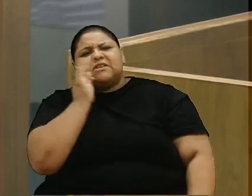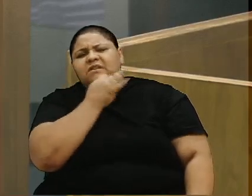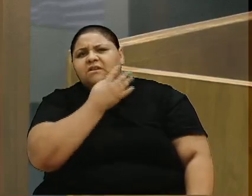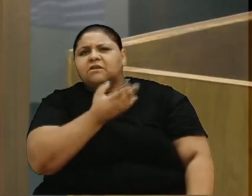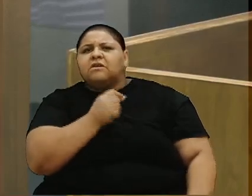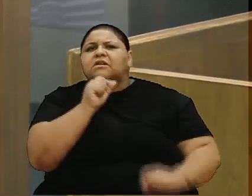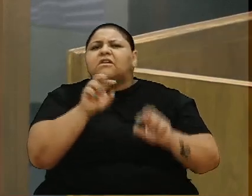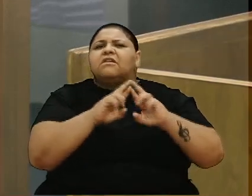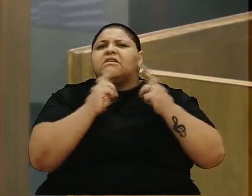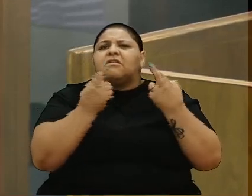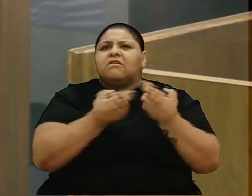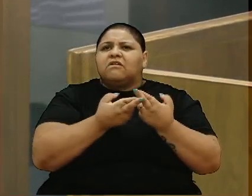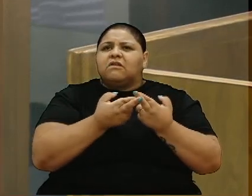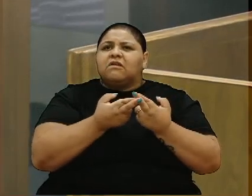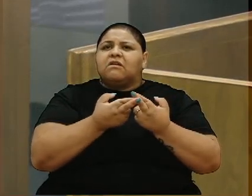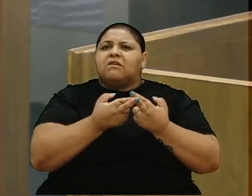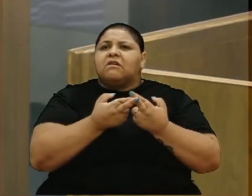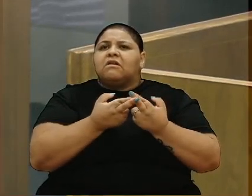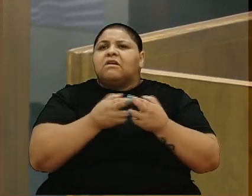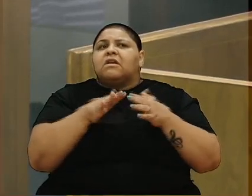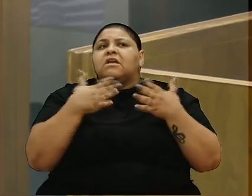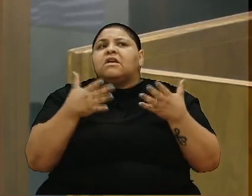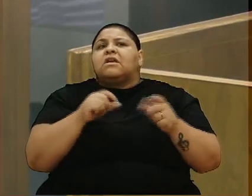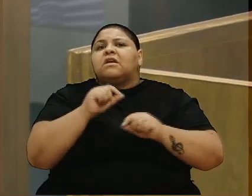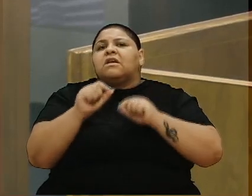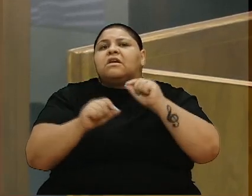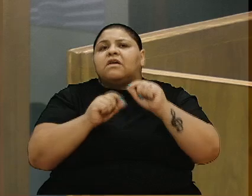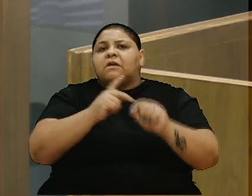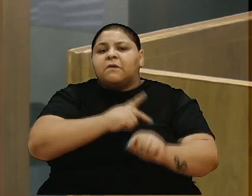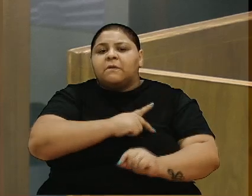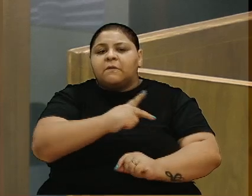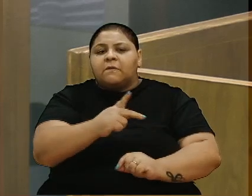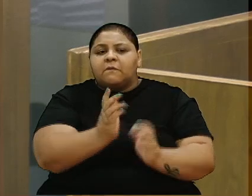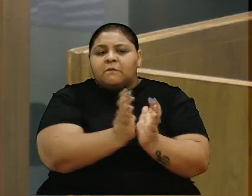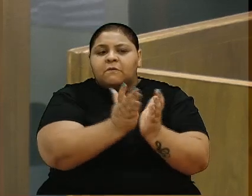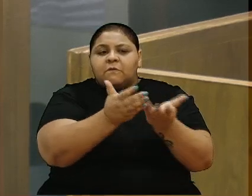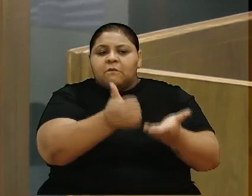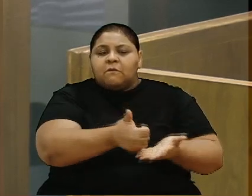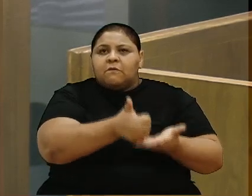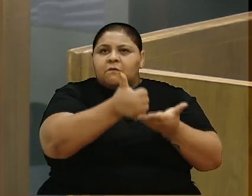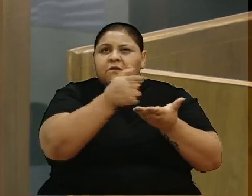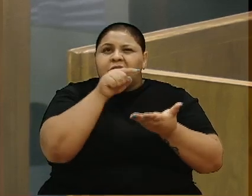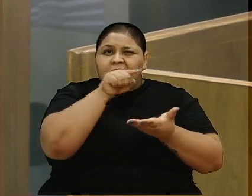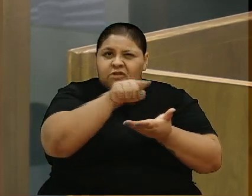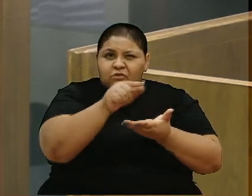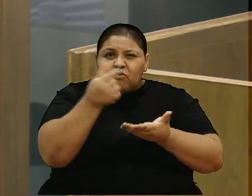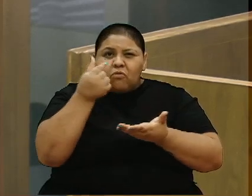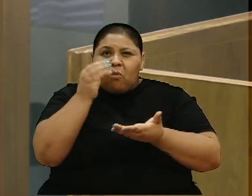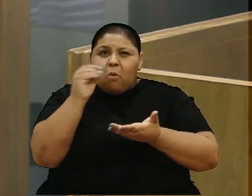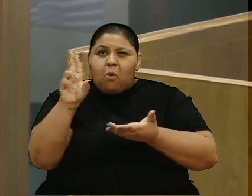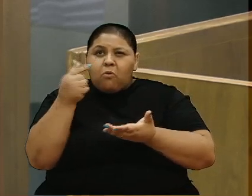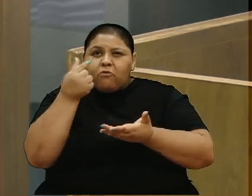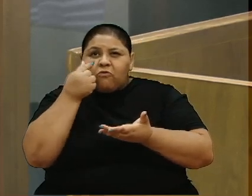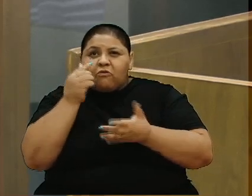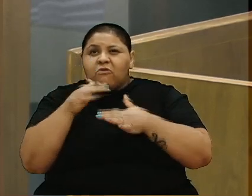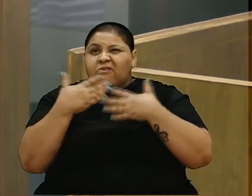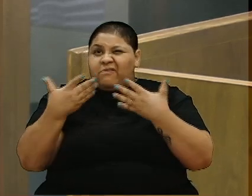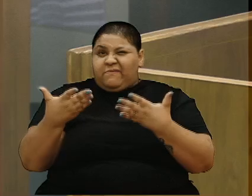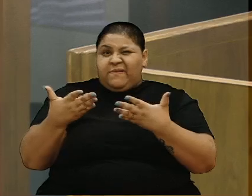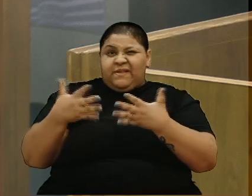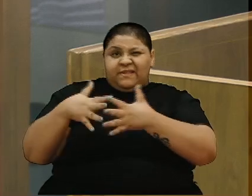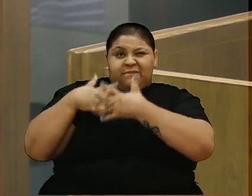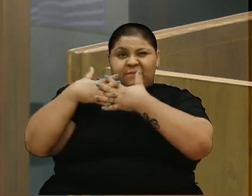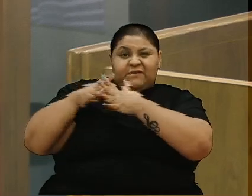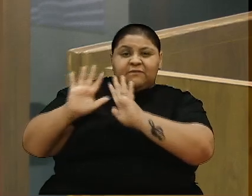que reunião é essa para tratar? Ah, mas quem que é o presidente da frente parlamentar? É tu ou é o Frisso? Eu digo, mas está muito desorientado